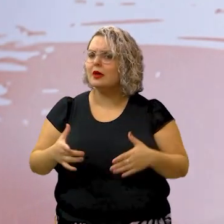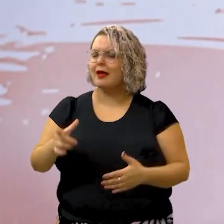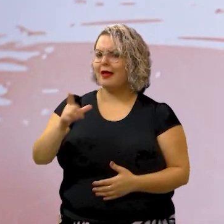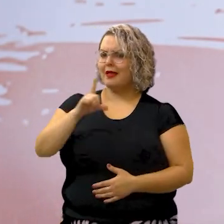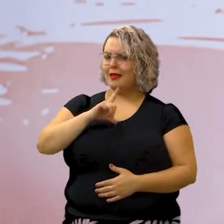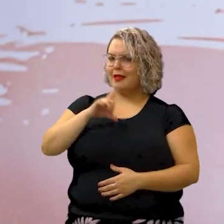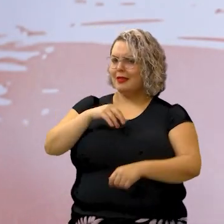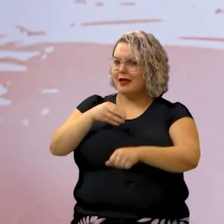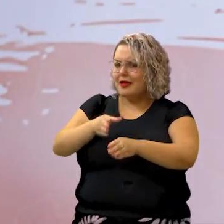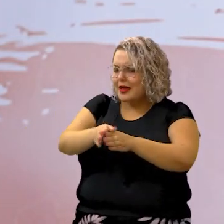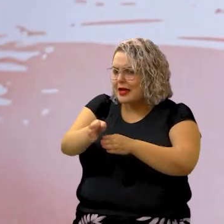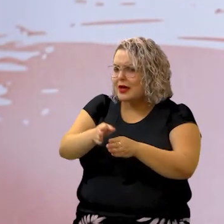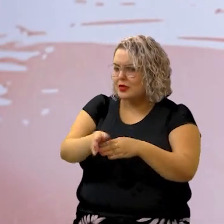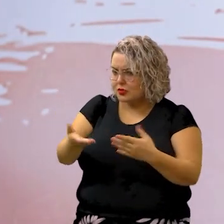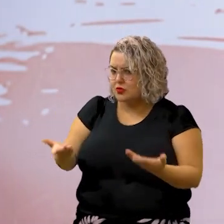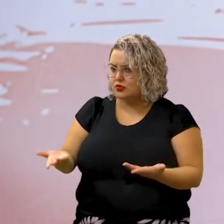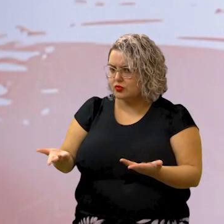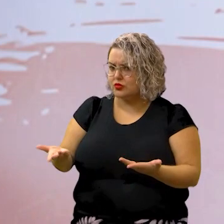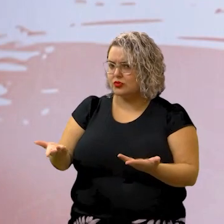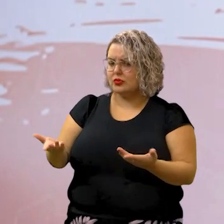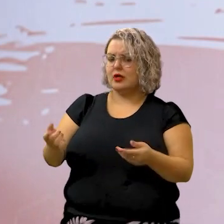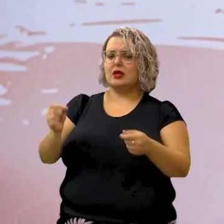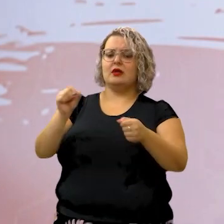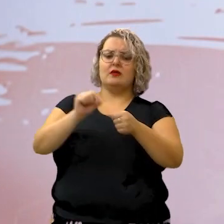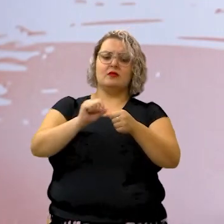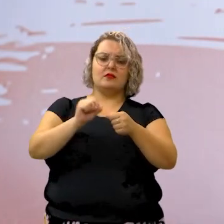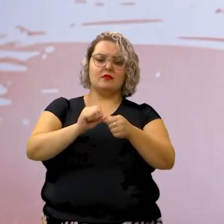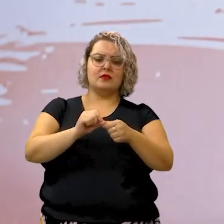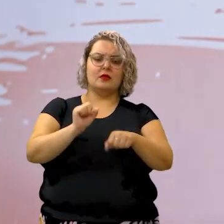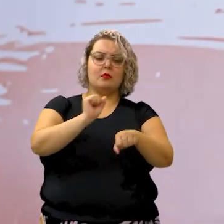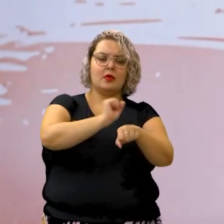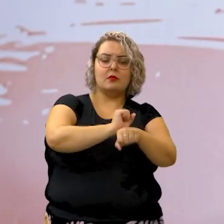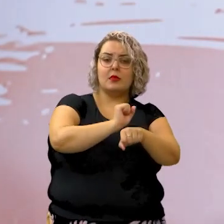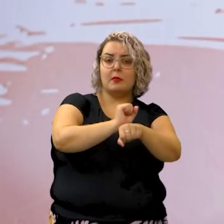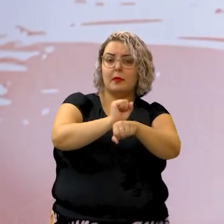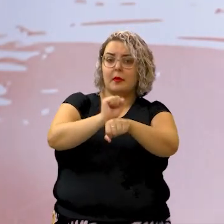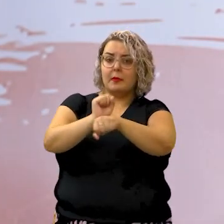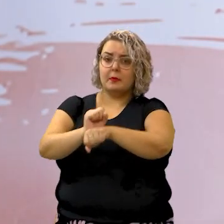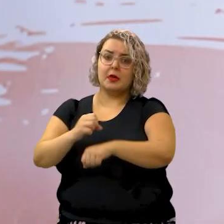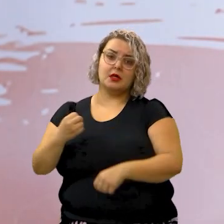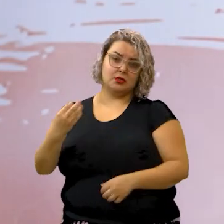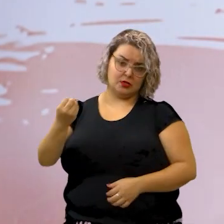mais tranquila, tem algumas recomendações, né? Fazer